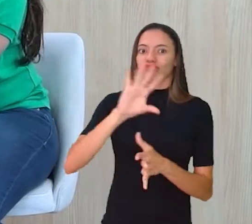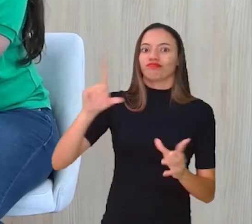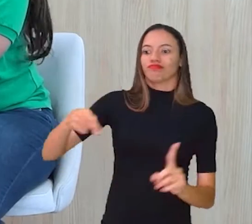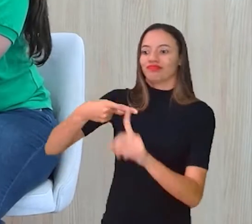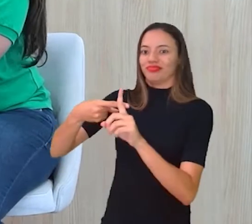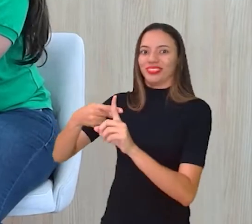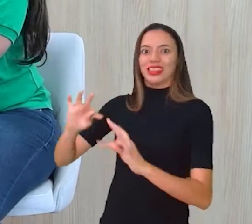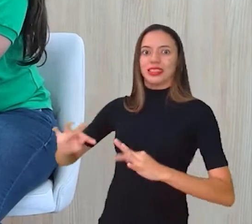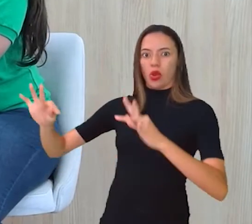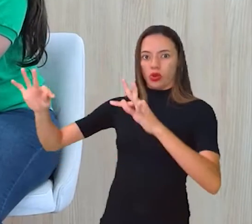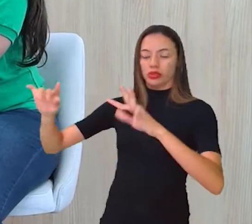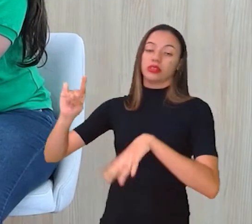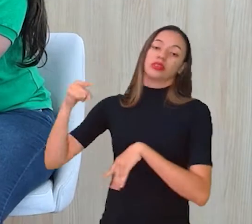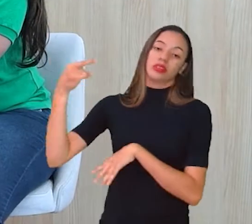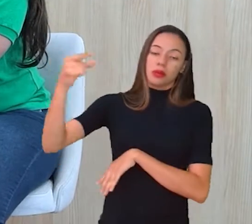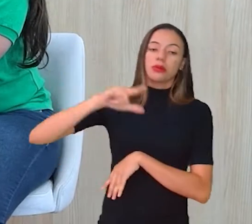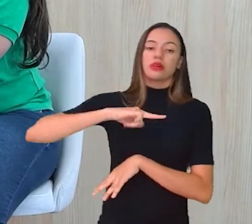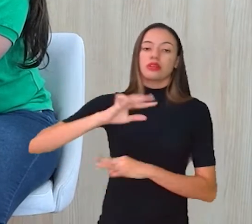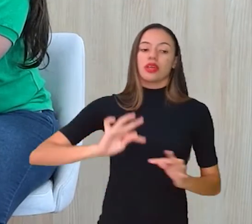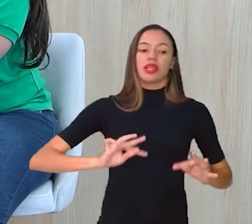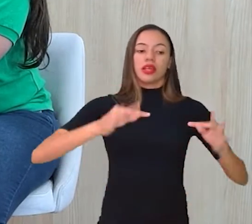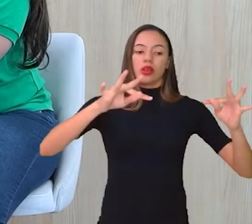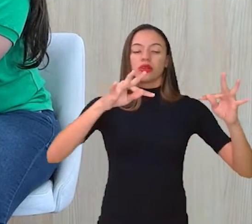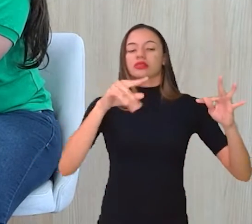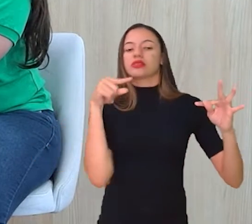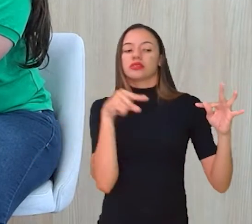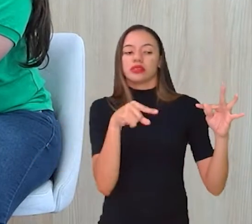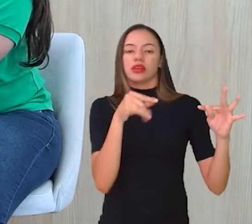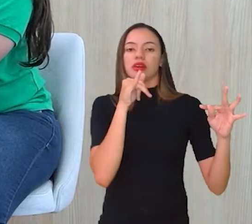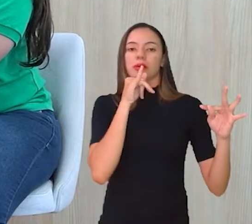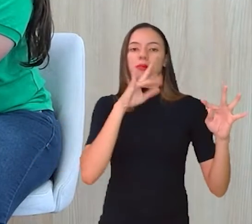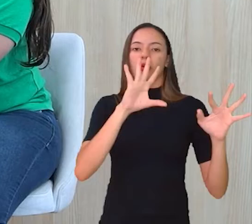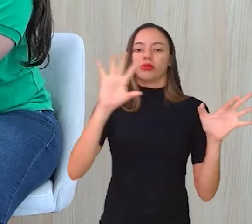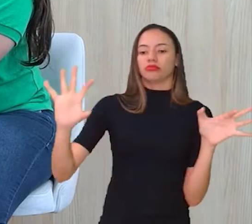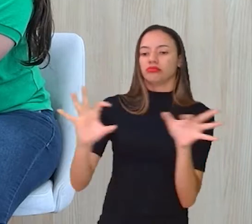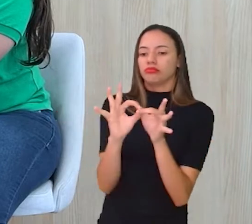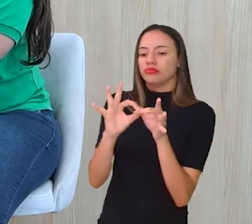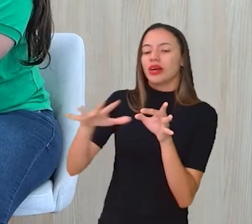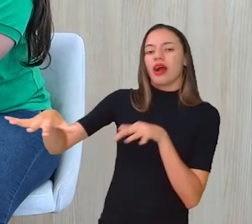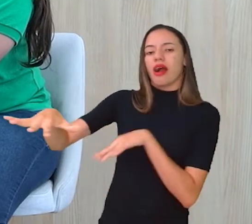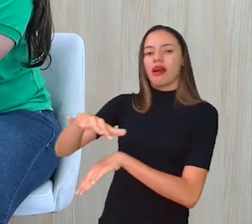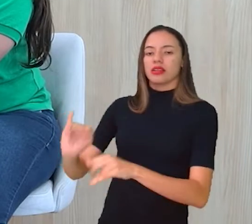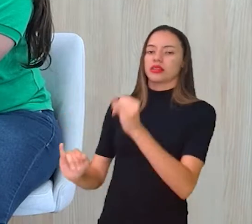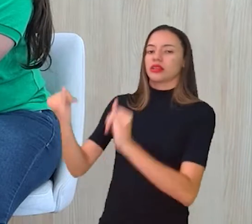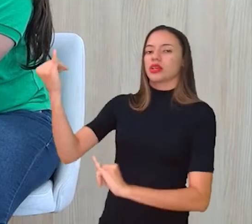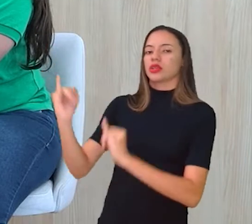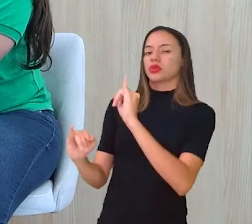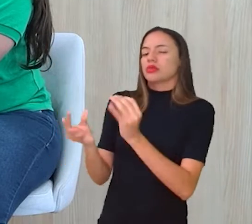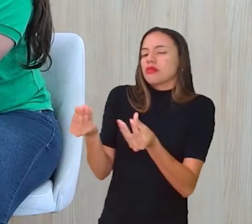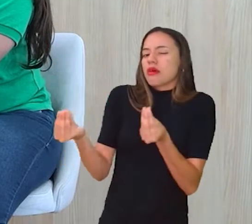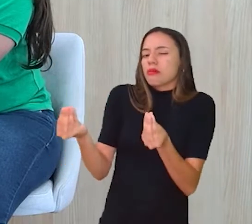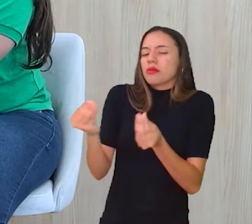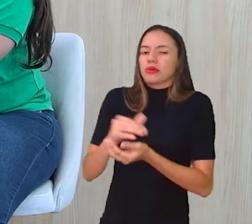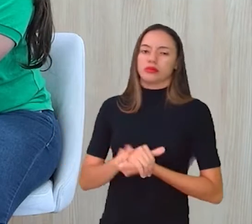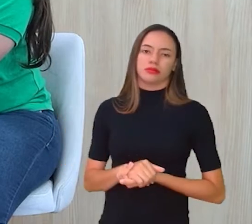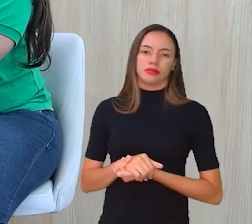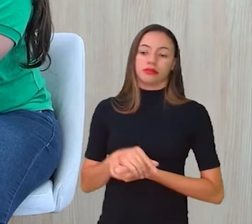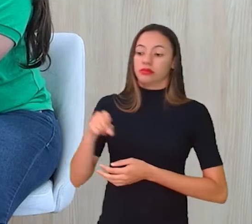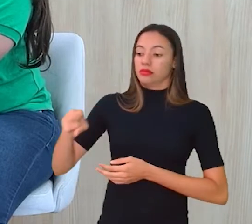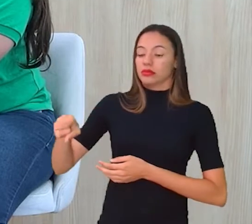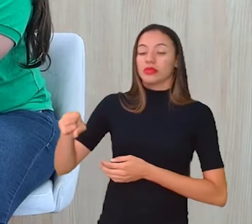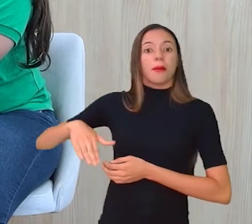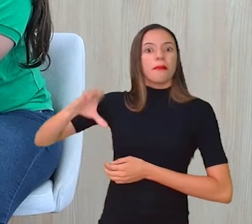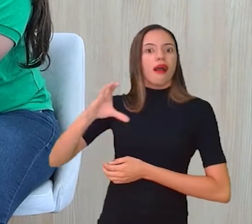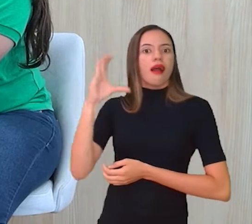você tem a questão das tecnologias vindo para essa questão da indústria, no sentido de deixar muito mais